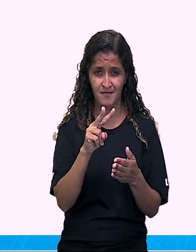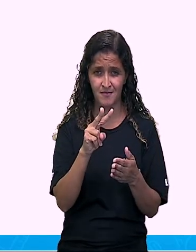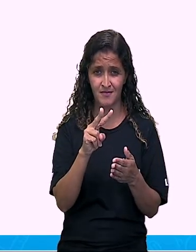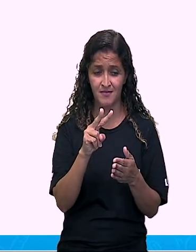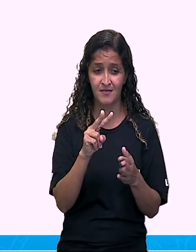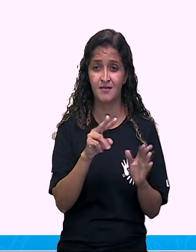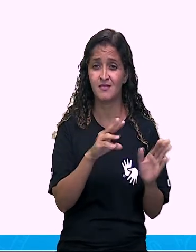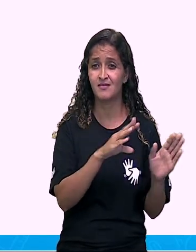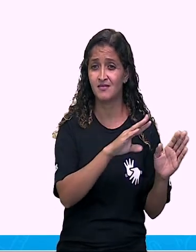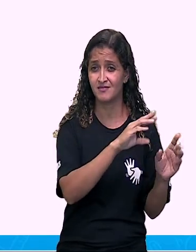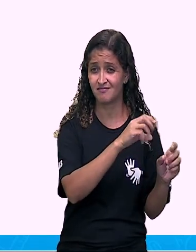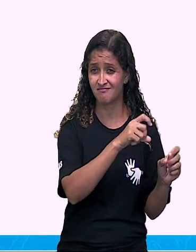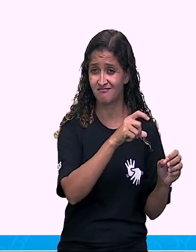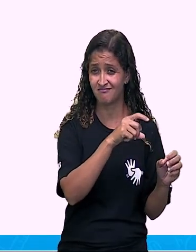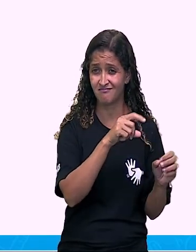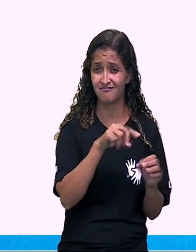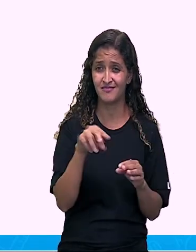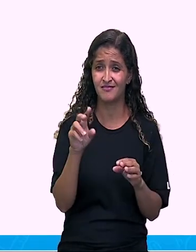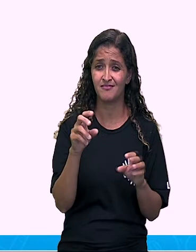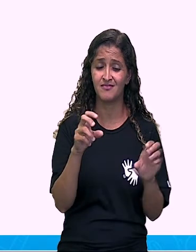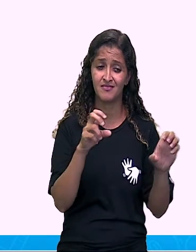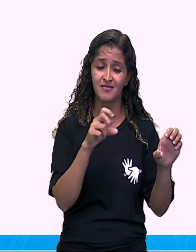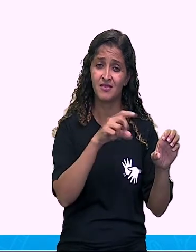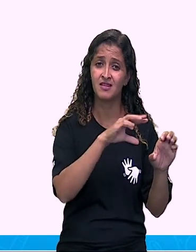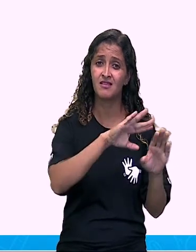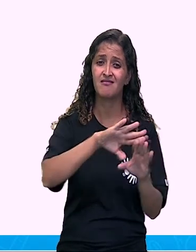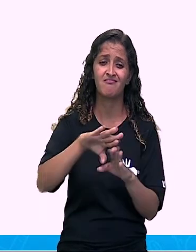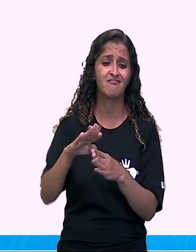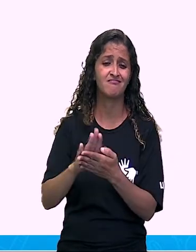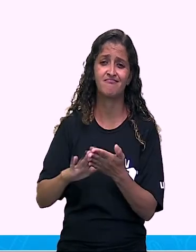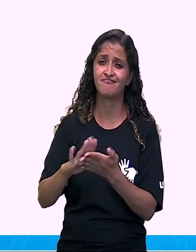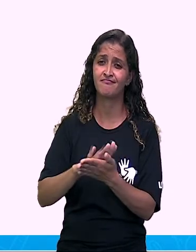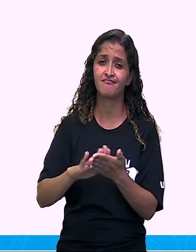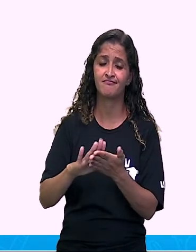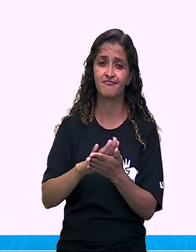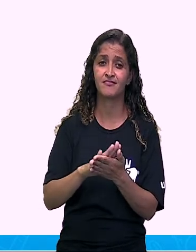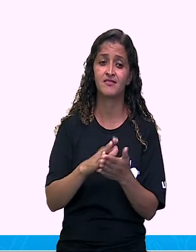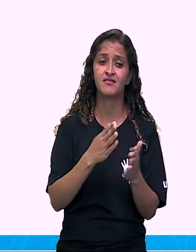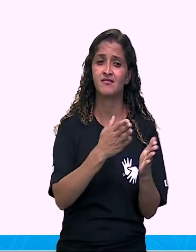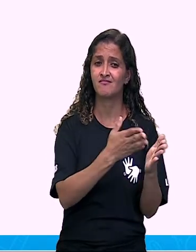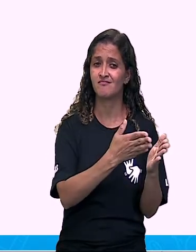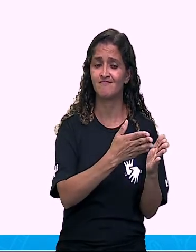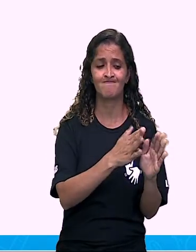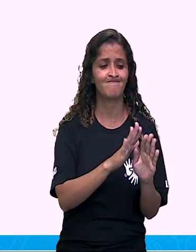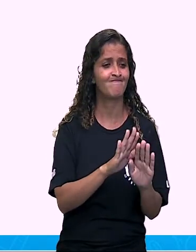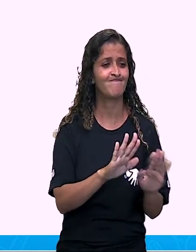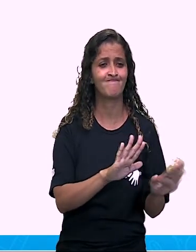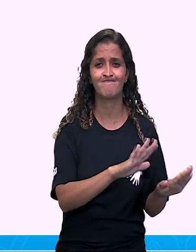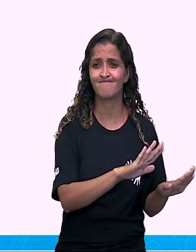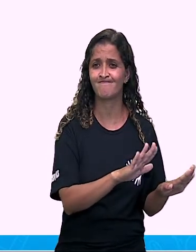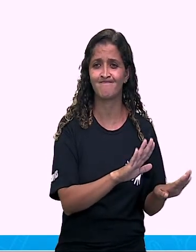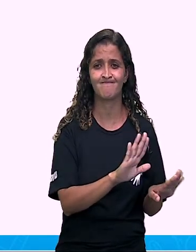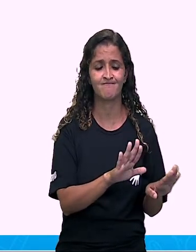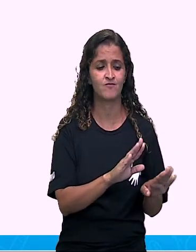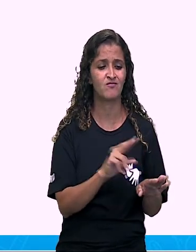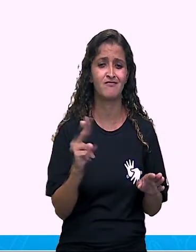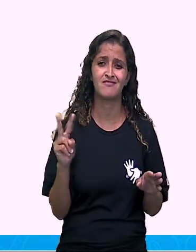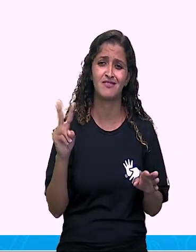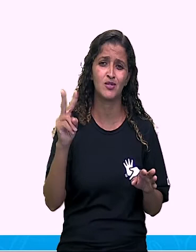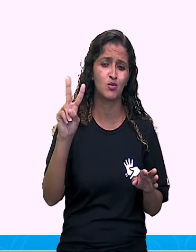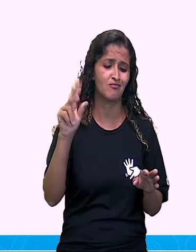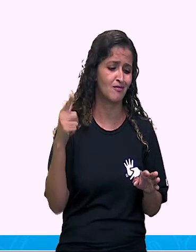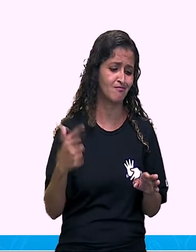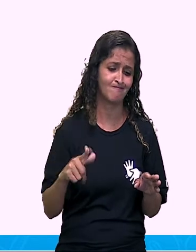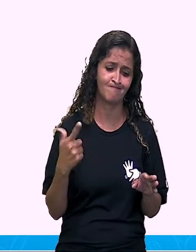à esquerda, não vale nada? É por isso, que o 0, quando ele está aqui para a esquerda, ó, ele não tem valor,